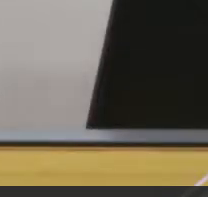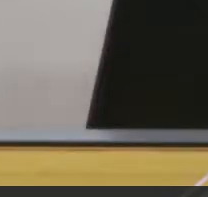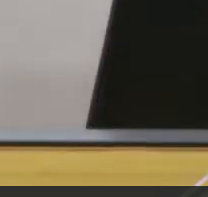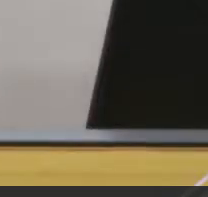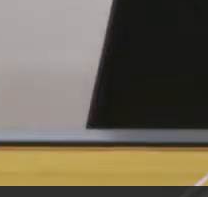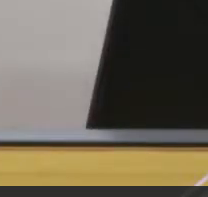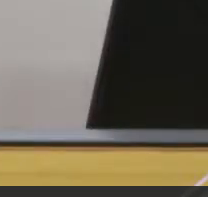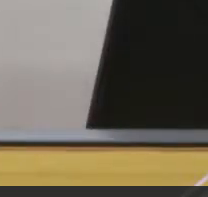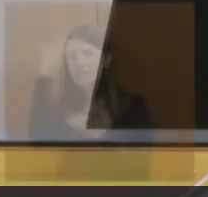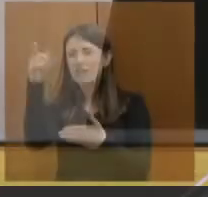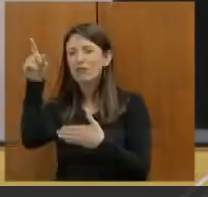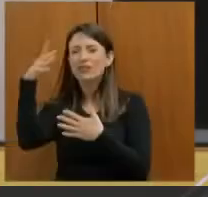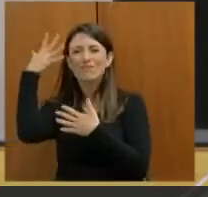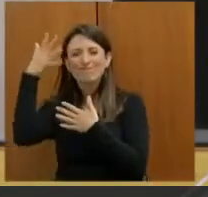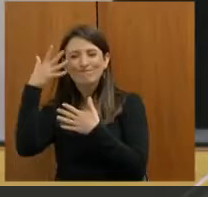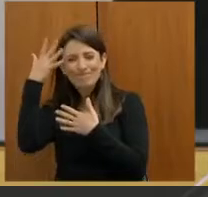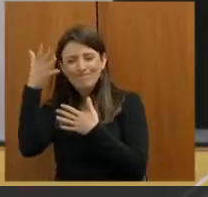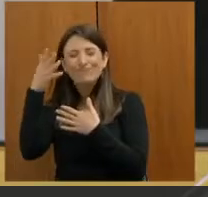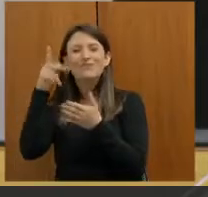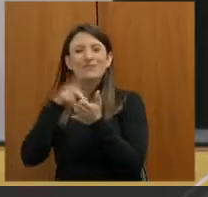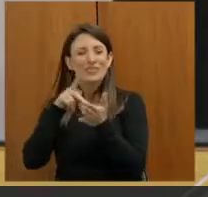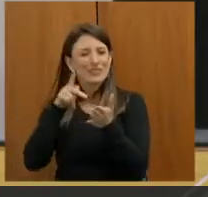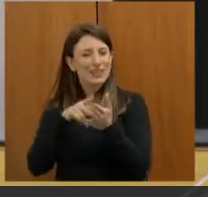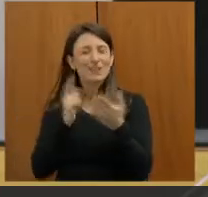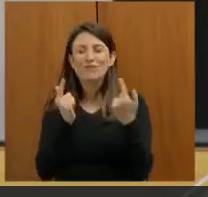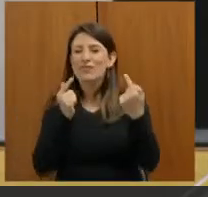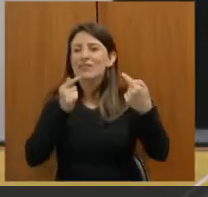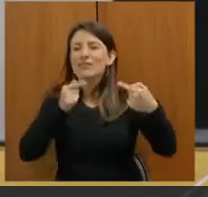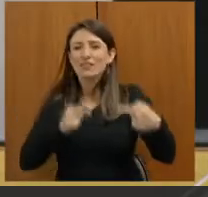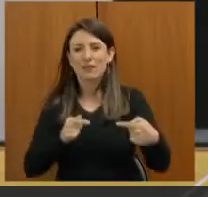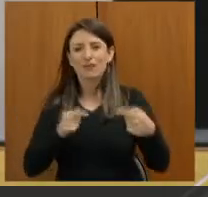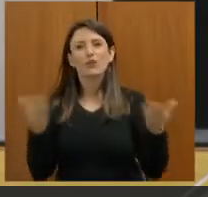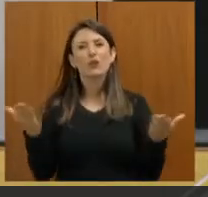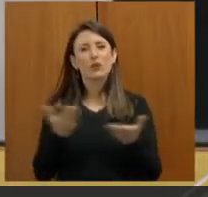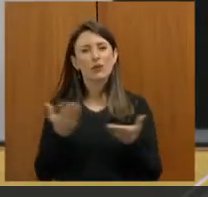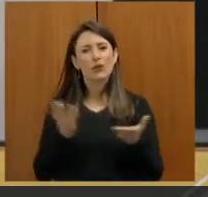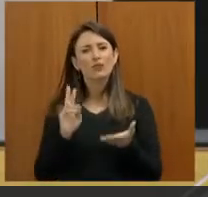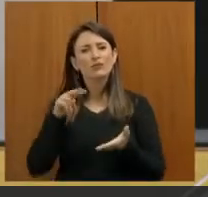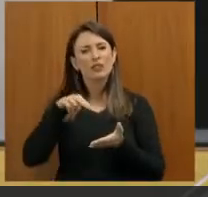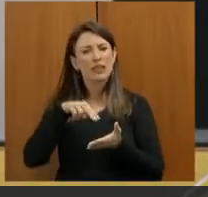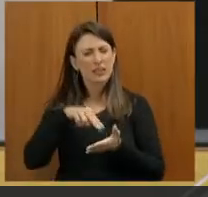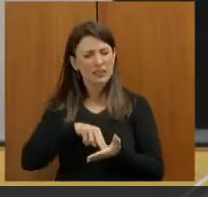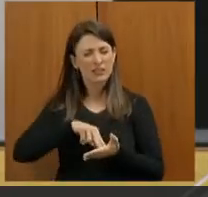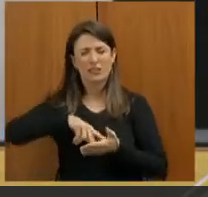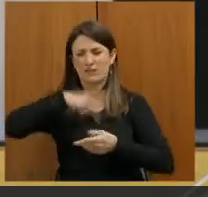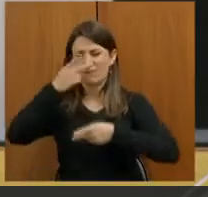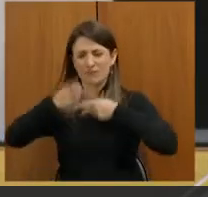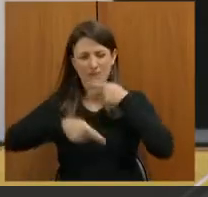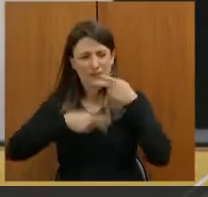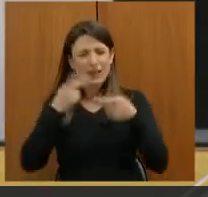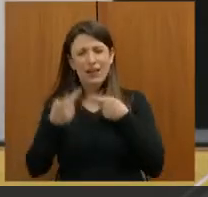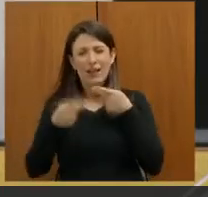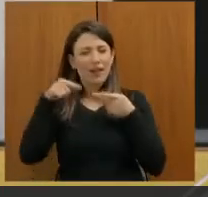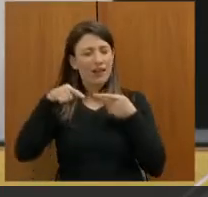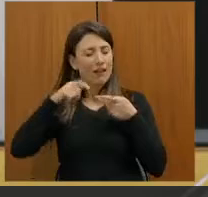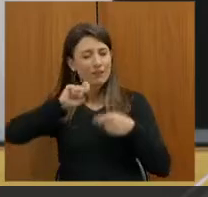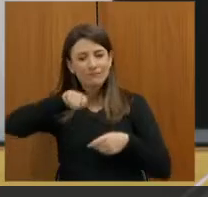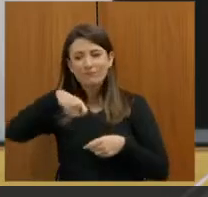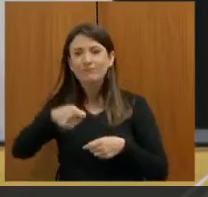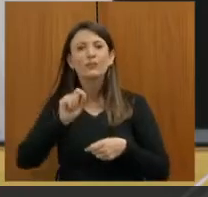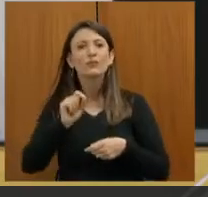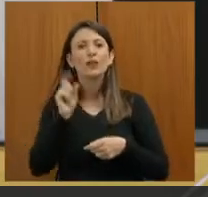número do mês desafio Estamos aqui hoje é sinal de que a gente realmente quer fazer